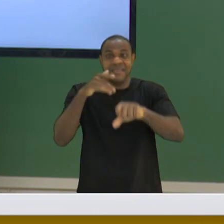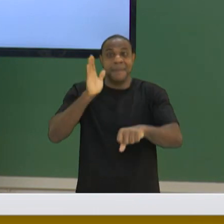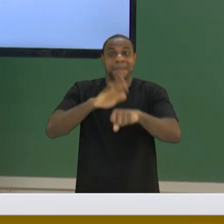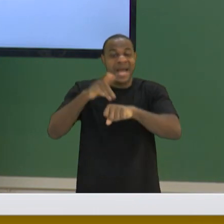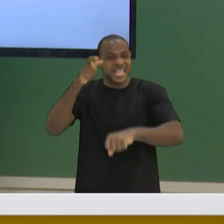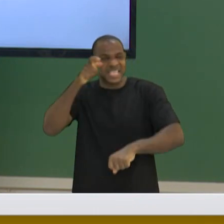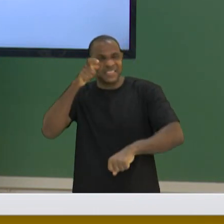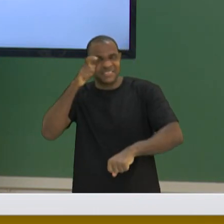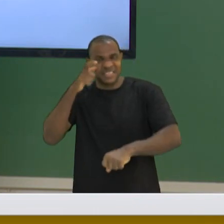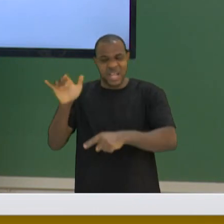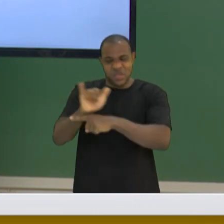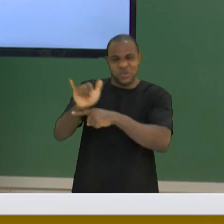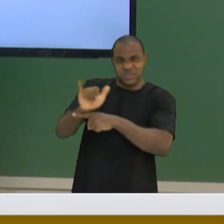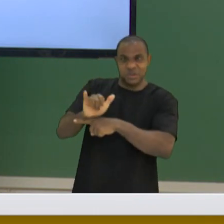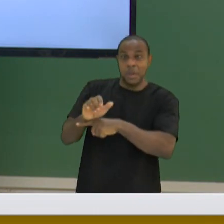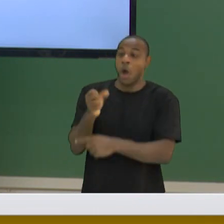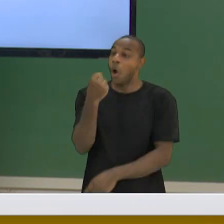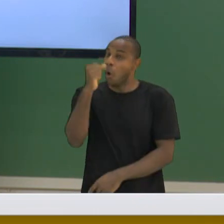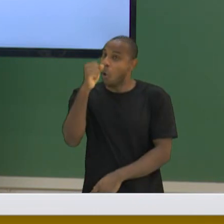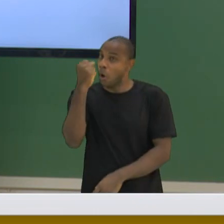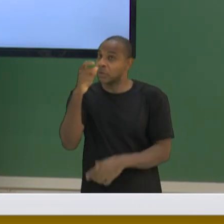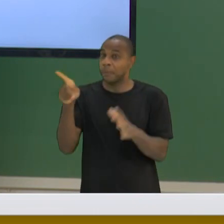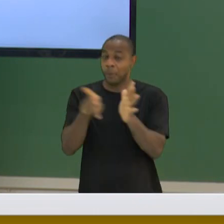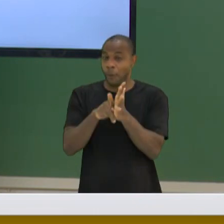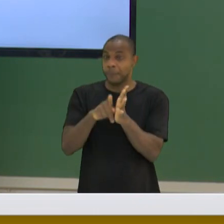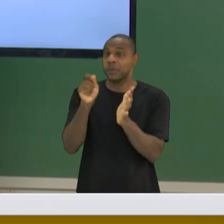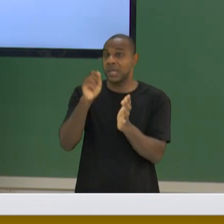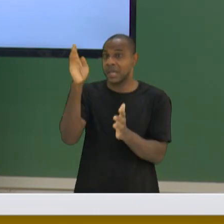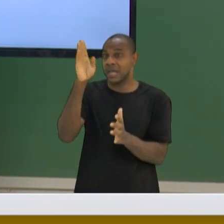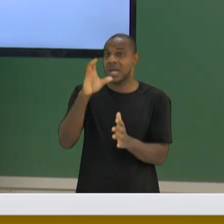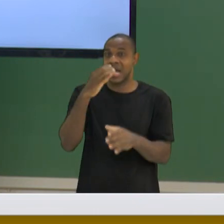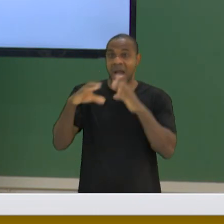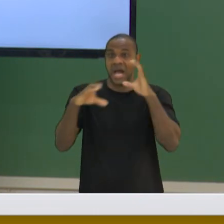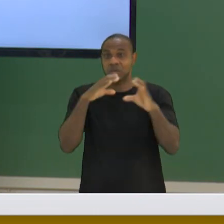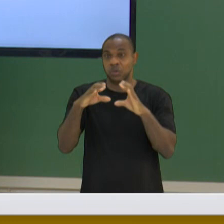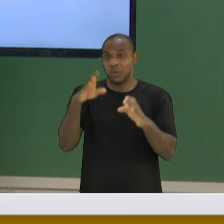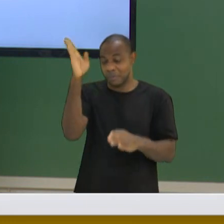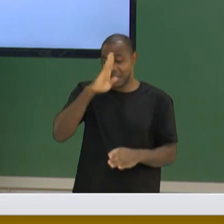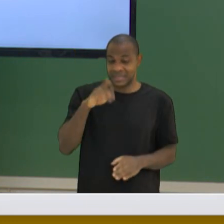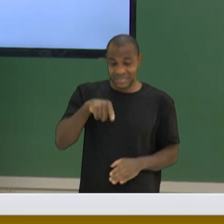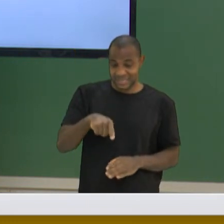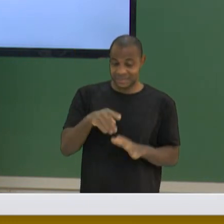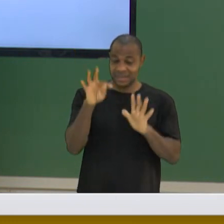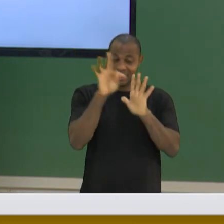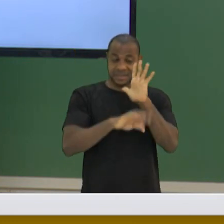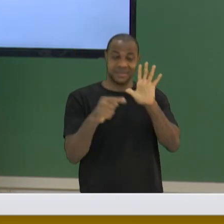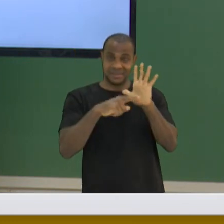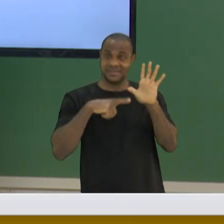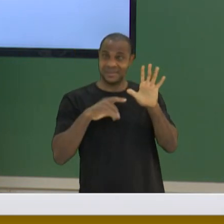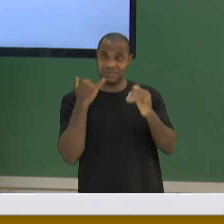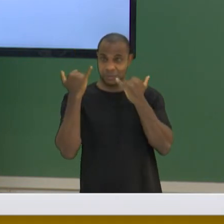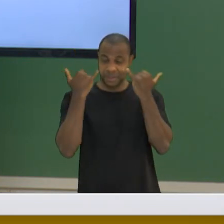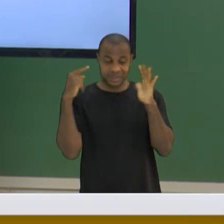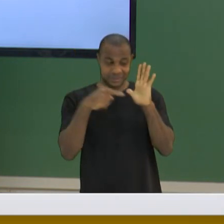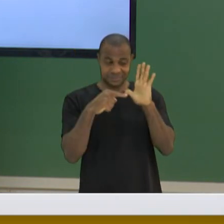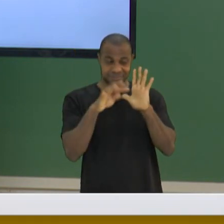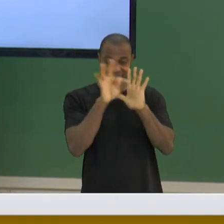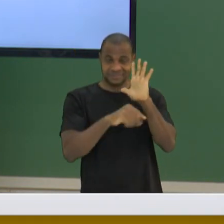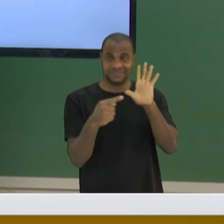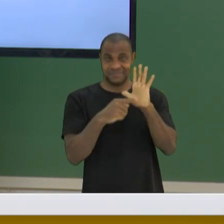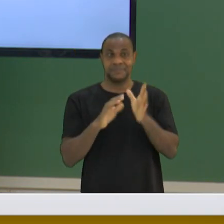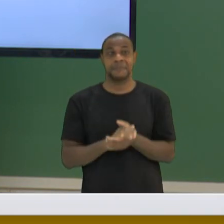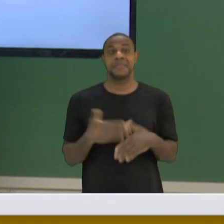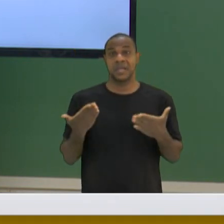no YouTube oito são de cantores brasileiros uma afirmação que está no texto nem exercício a